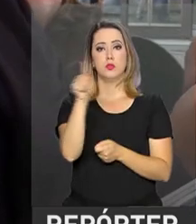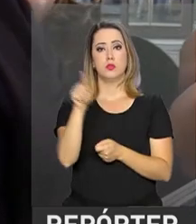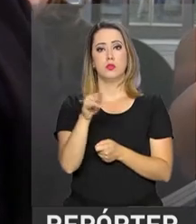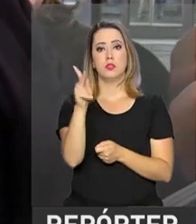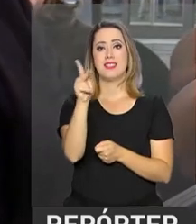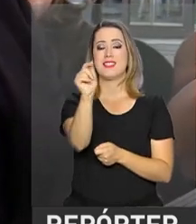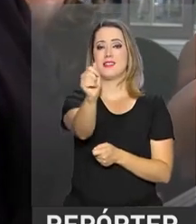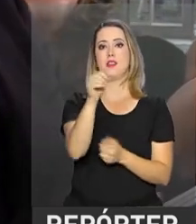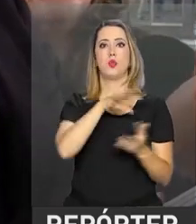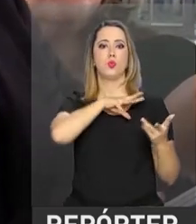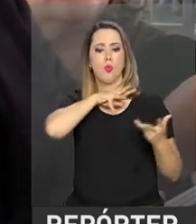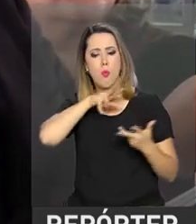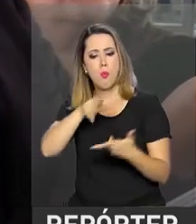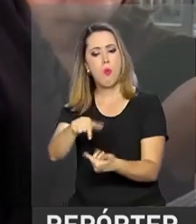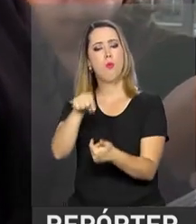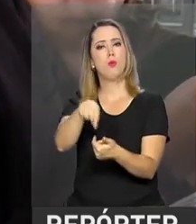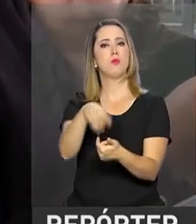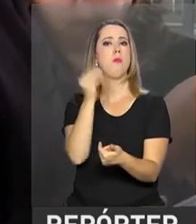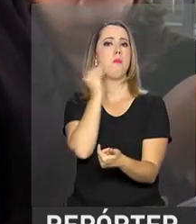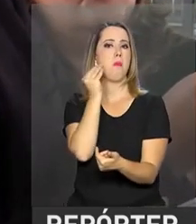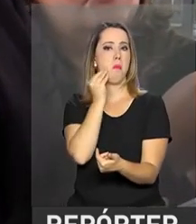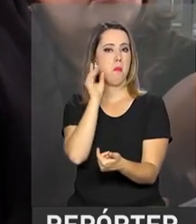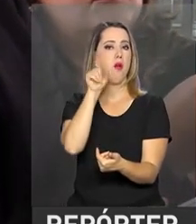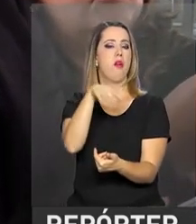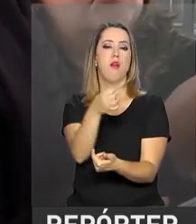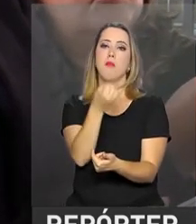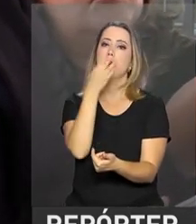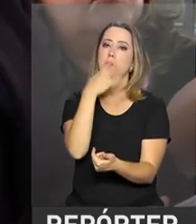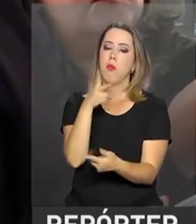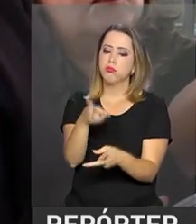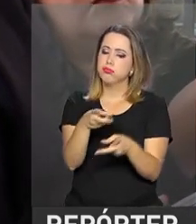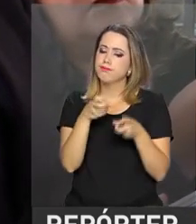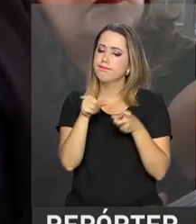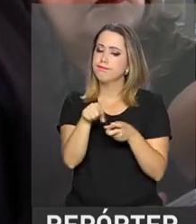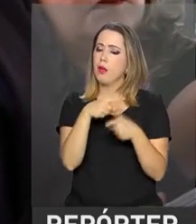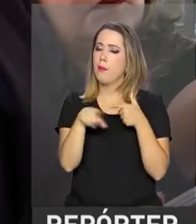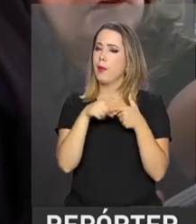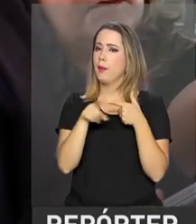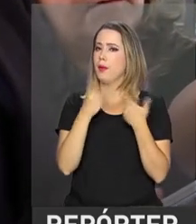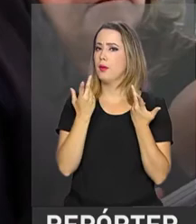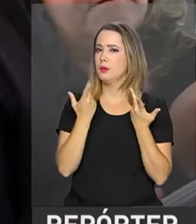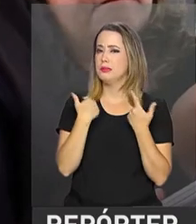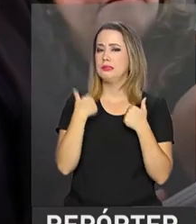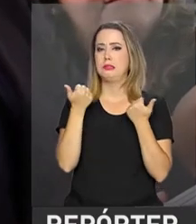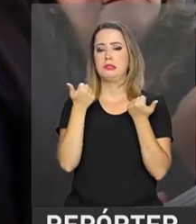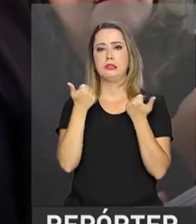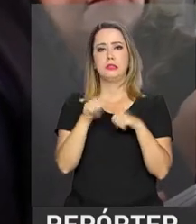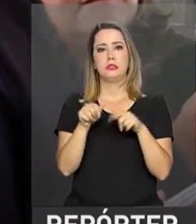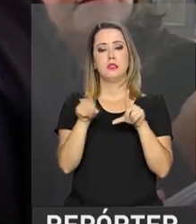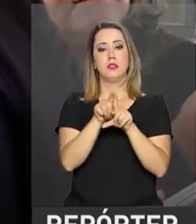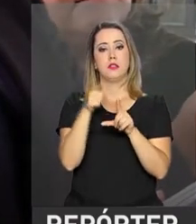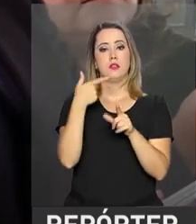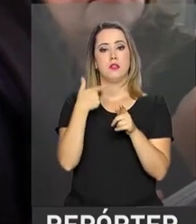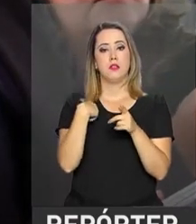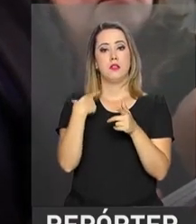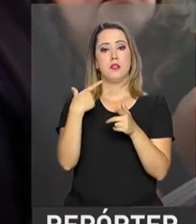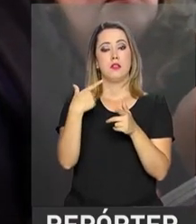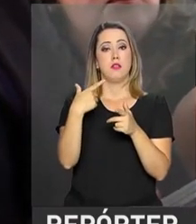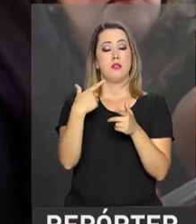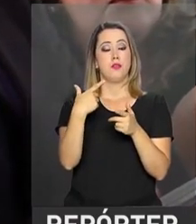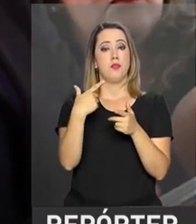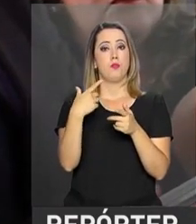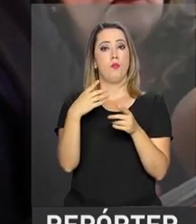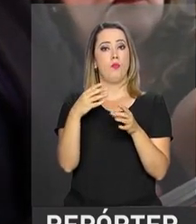todo o mundo. Os testes foram muito bons, identificaram vários problemas como esterilidade que não eram identificados